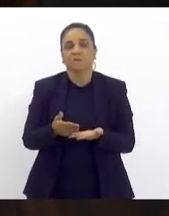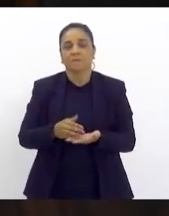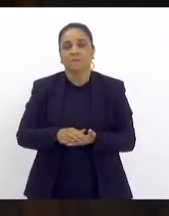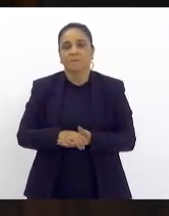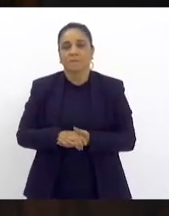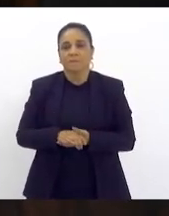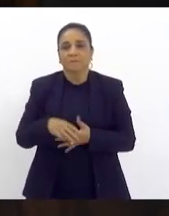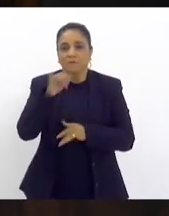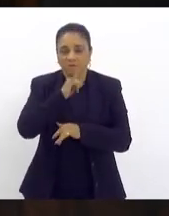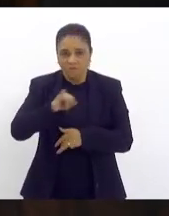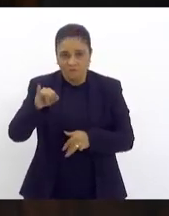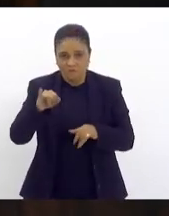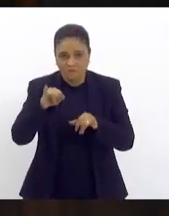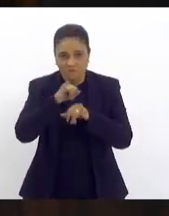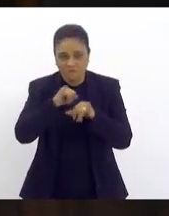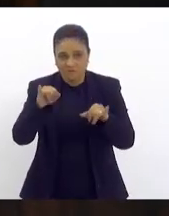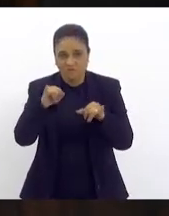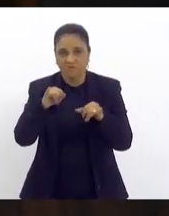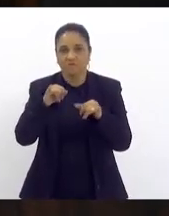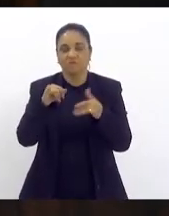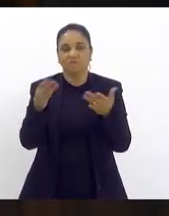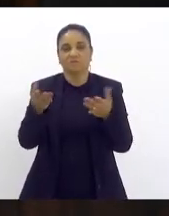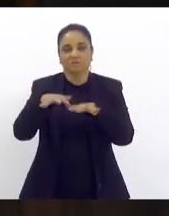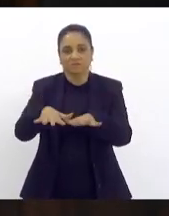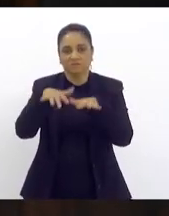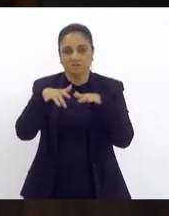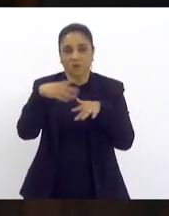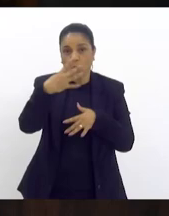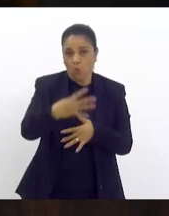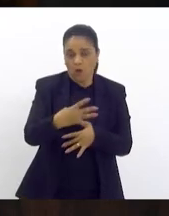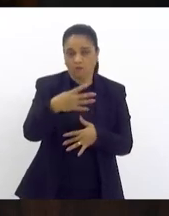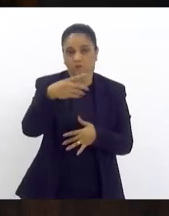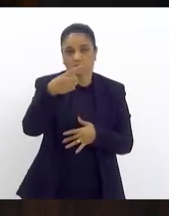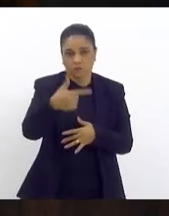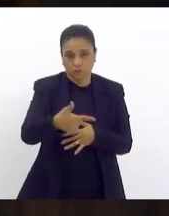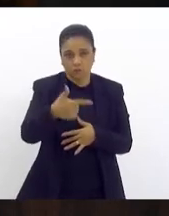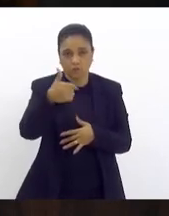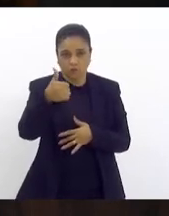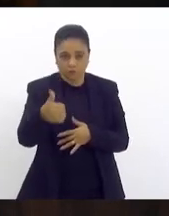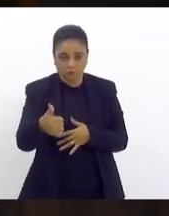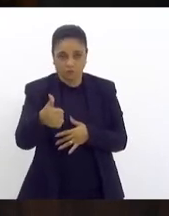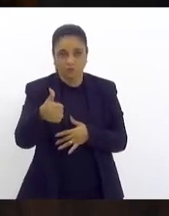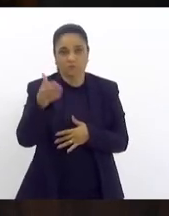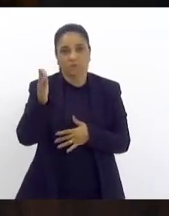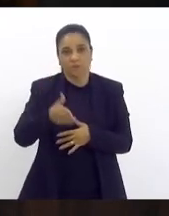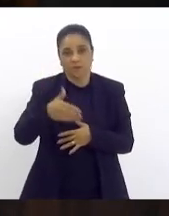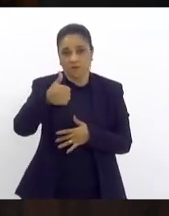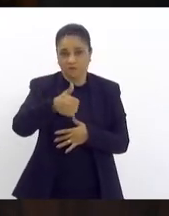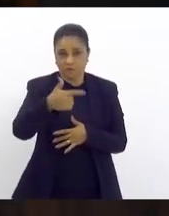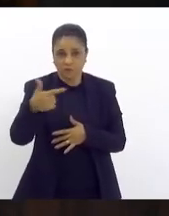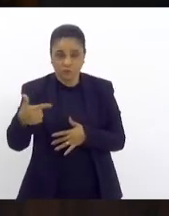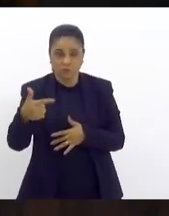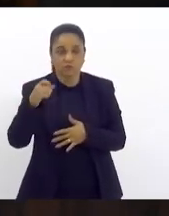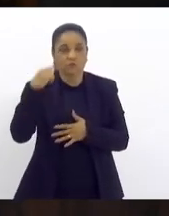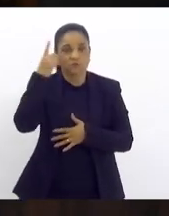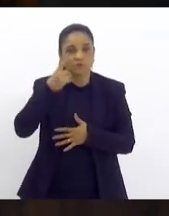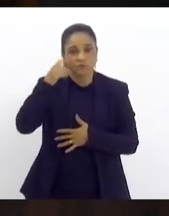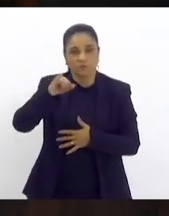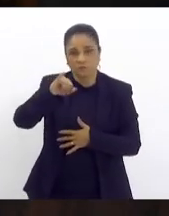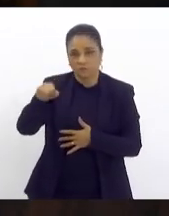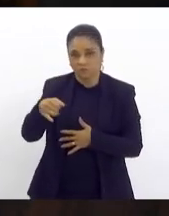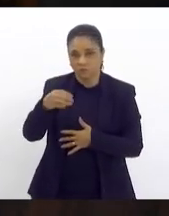em anuncio indicação Legislativa 421 de 2021 de autoria deputado